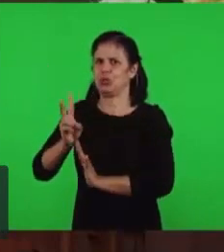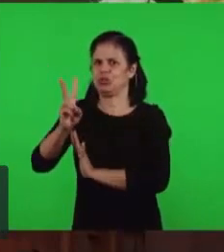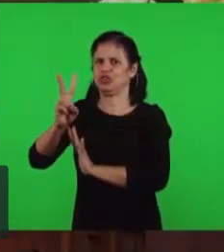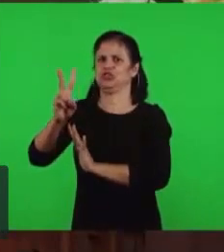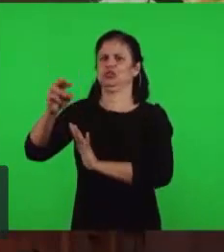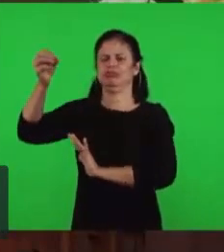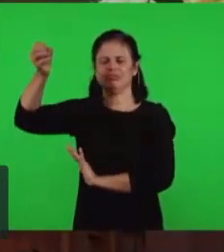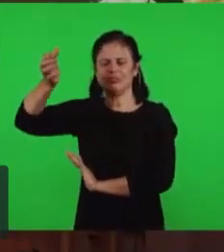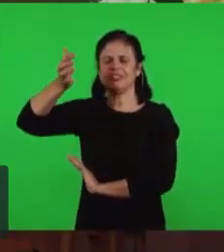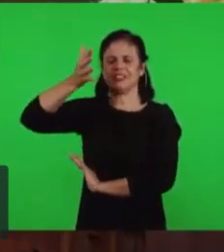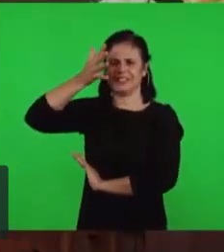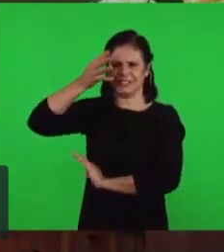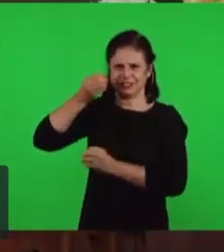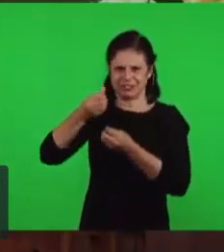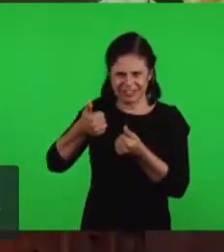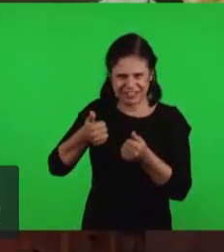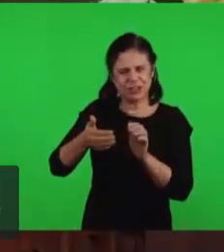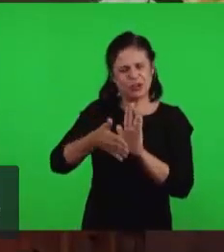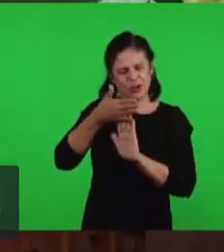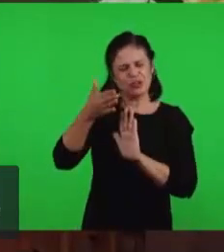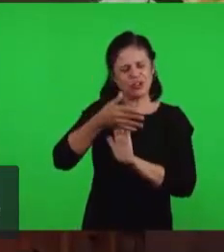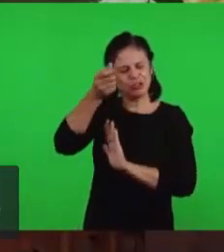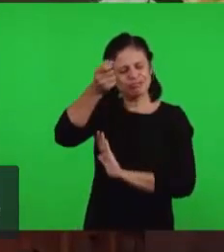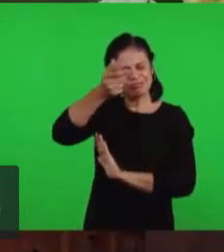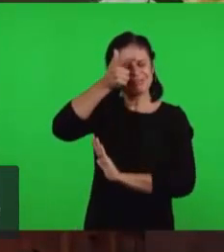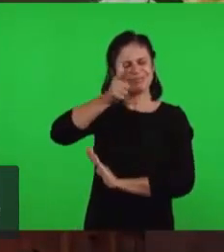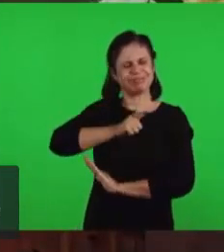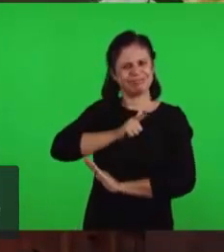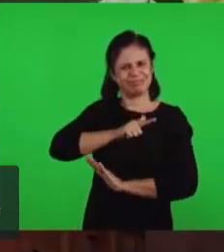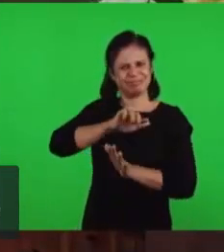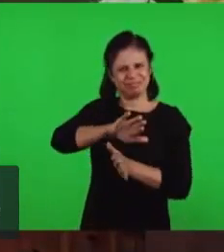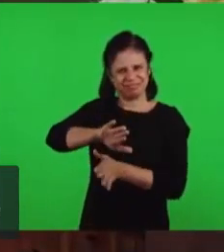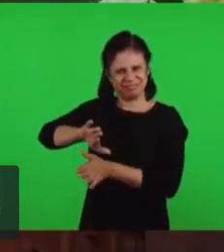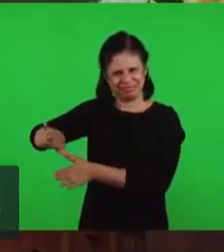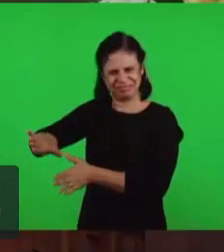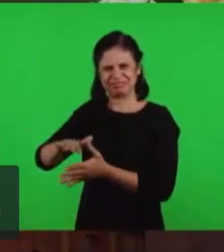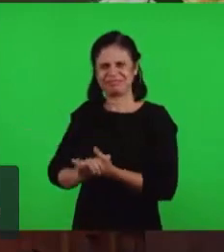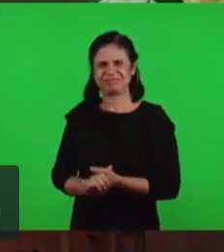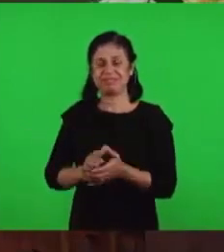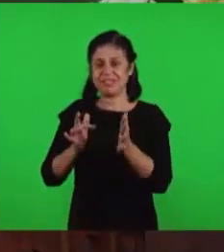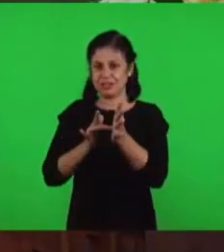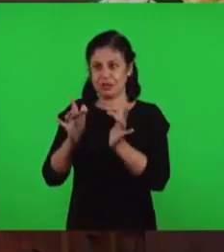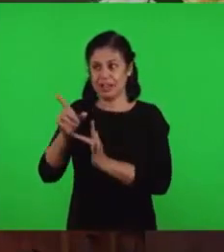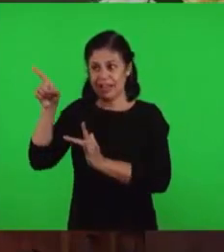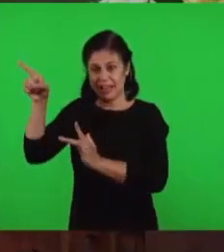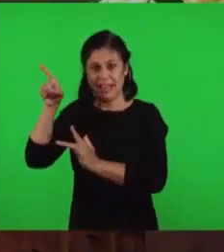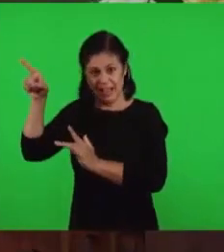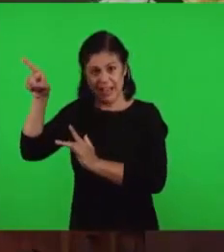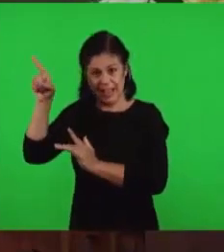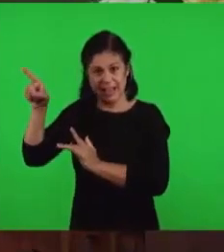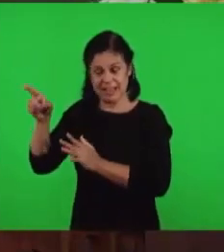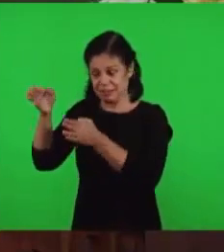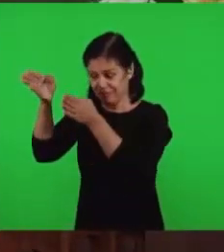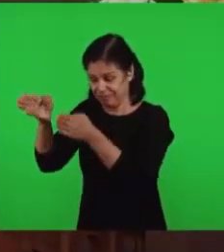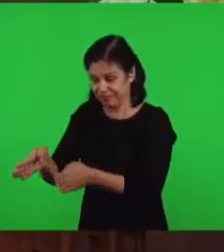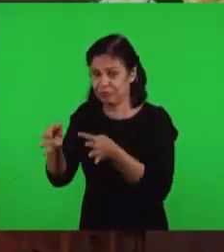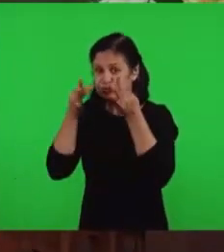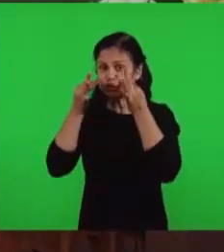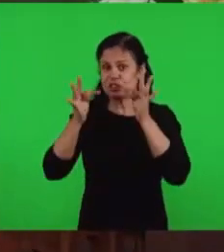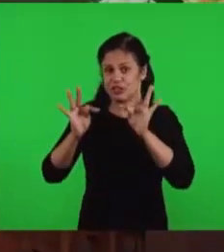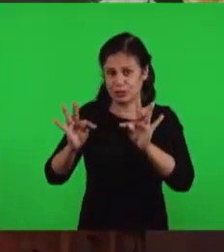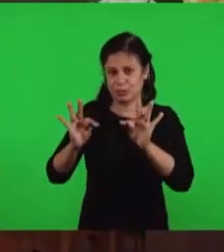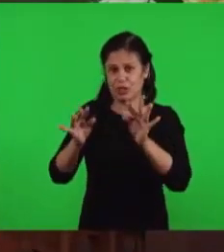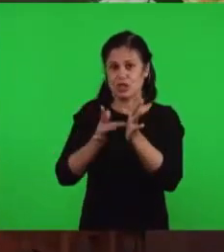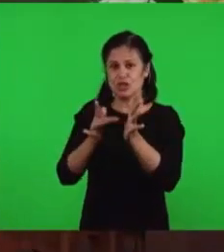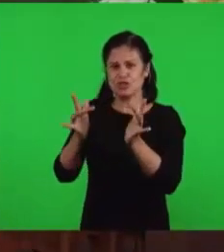isso nos interessa agora vejam aqui então Jesus a fiel testemunho primogênio dos Mortos foi o primeiro